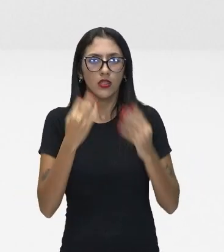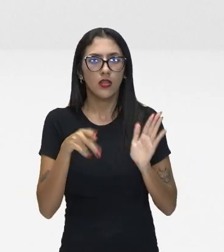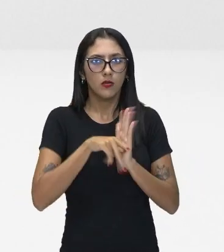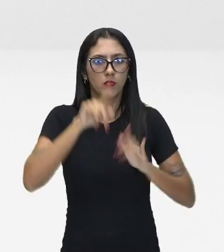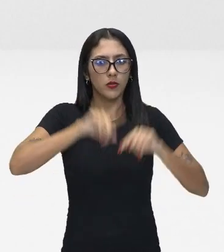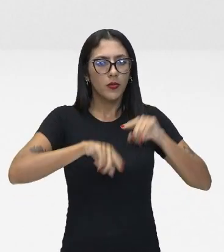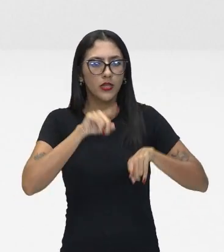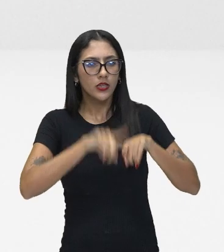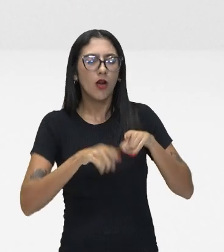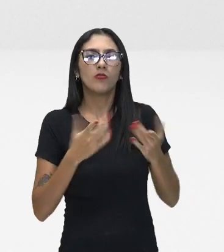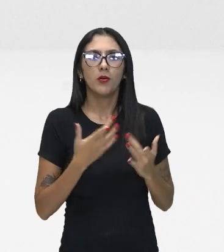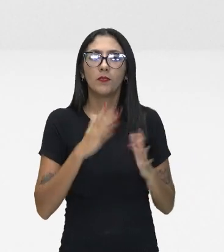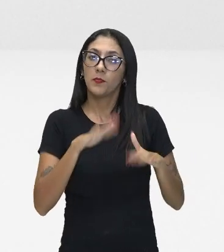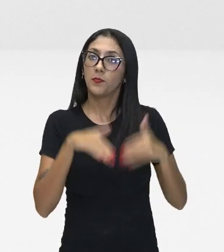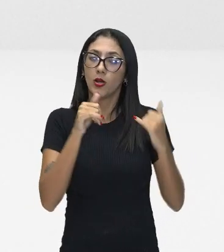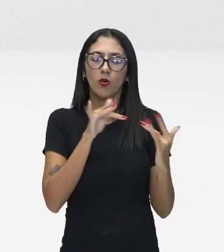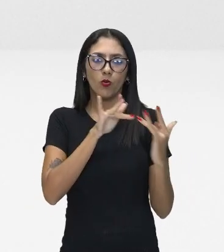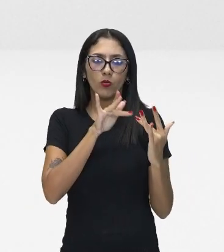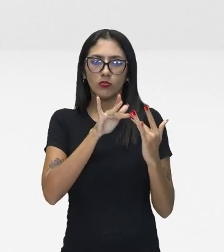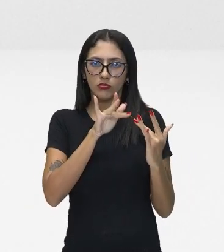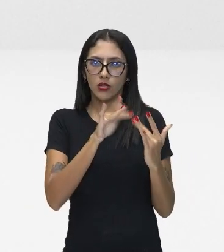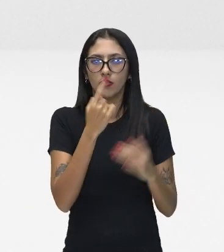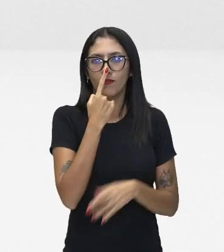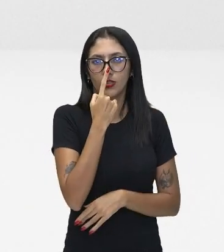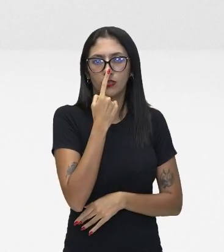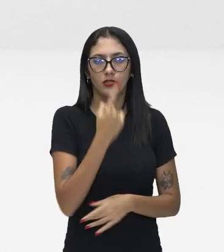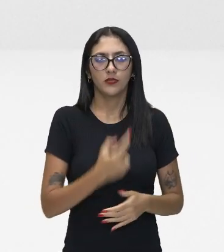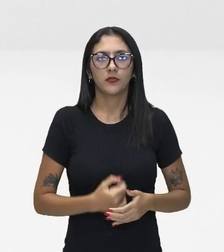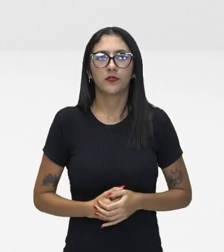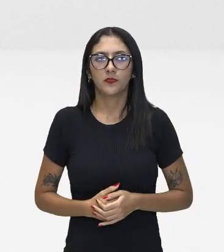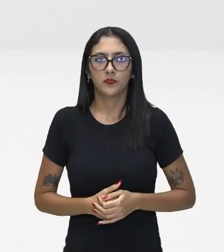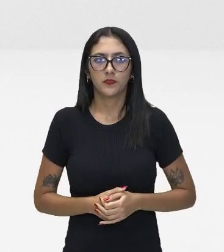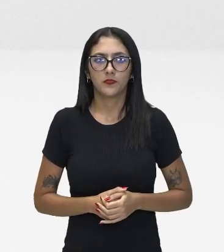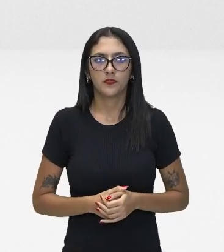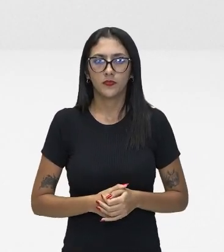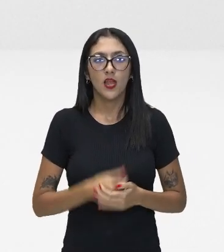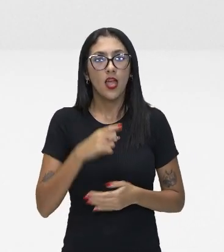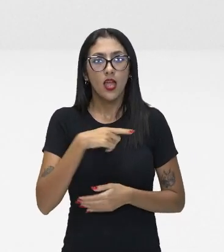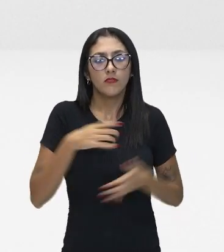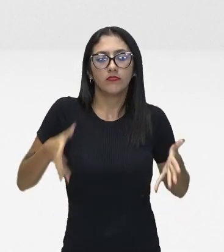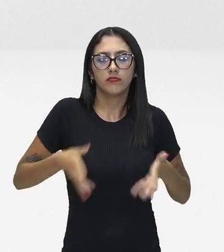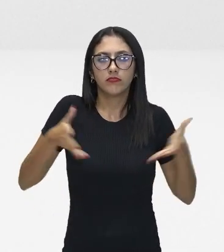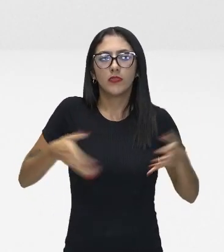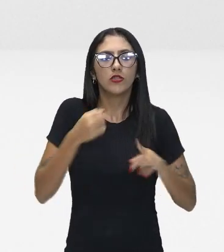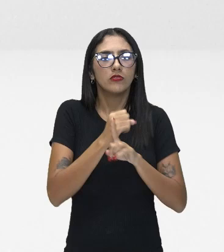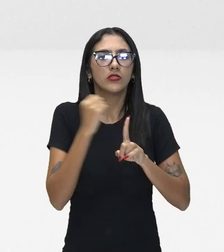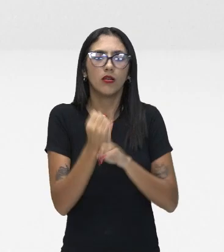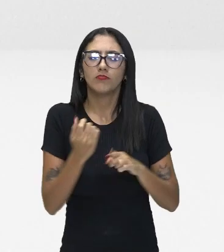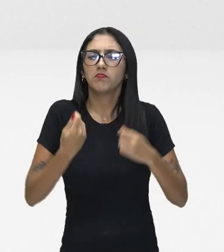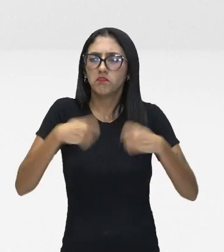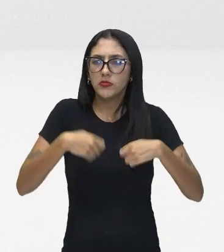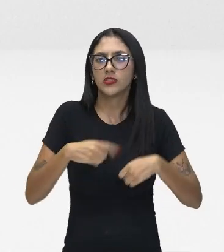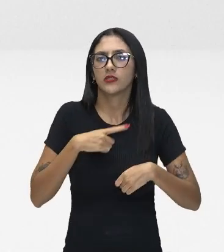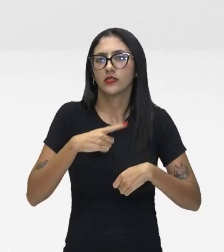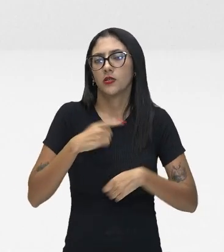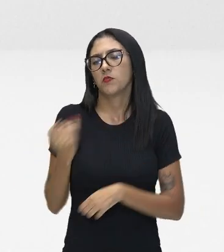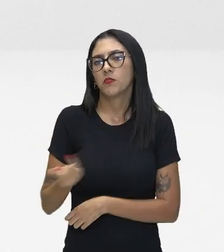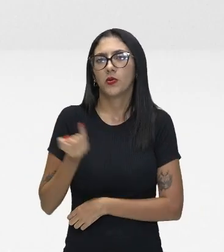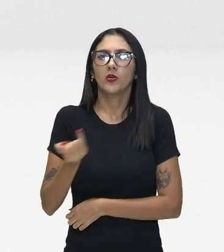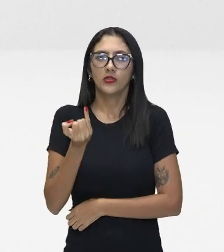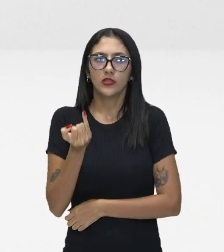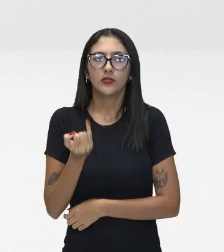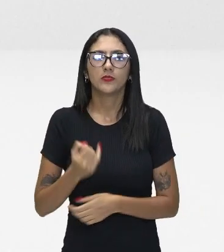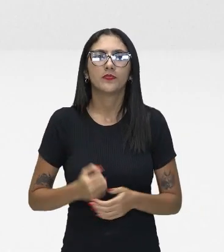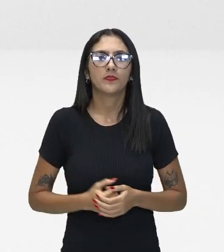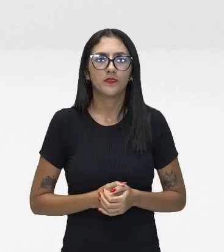proximidade entre as duas partes, né? Então, esse engajamento social, ele precisa acontecer, né? Quando se está empreendendo